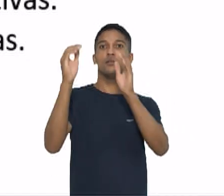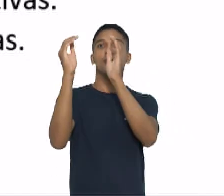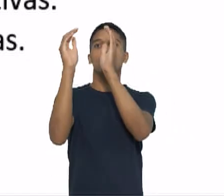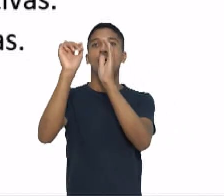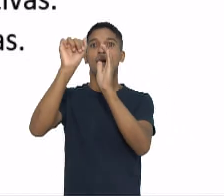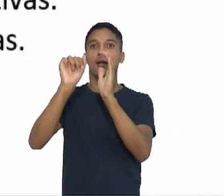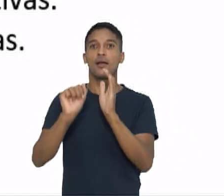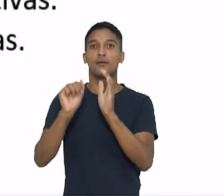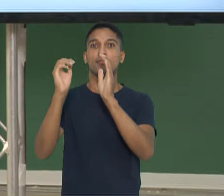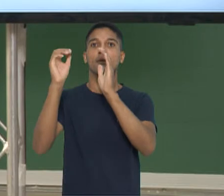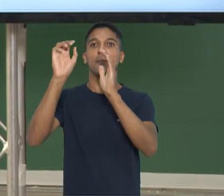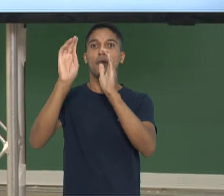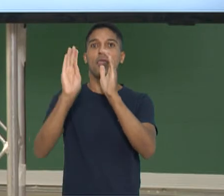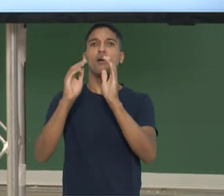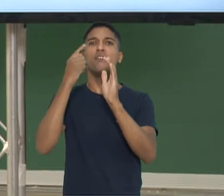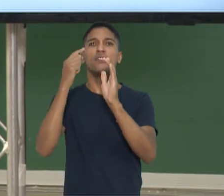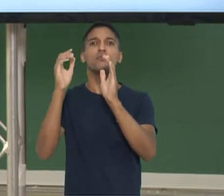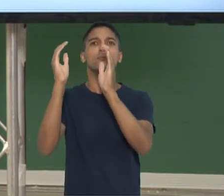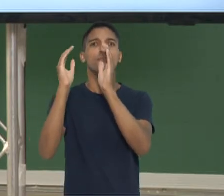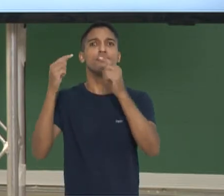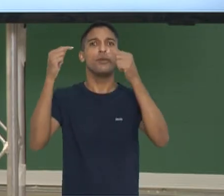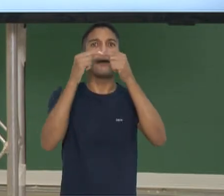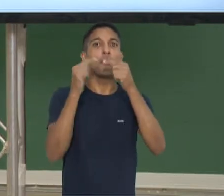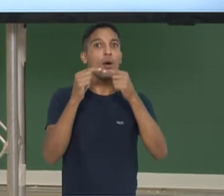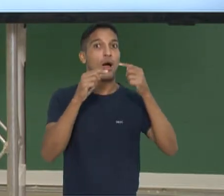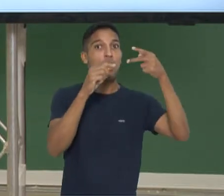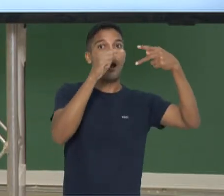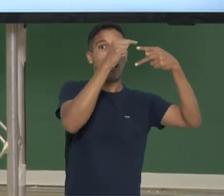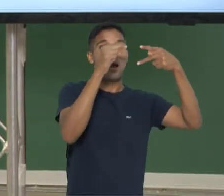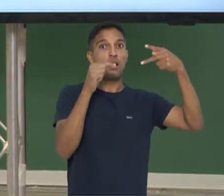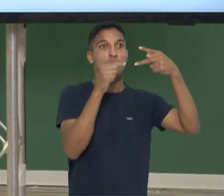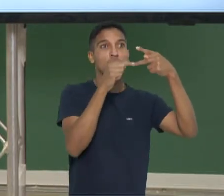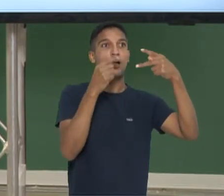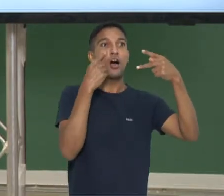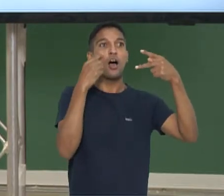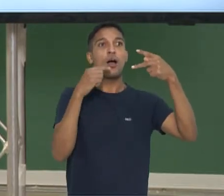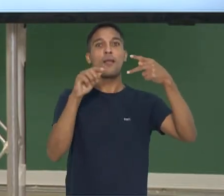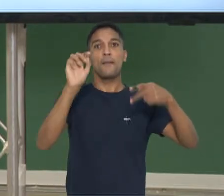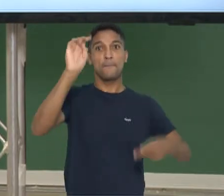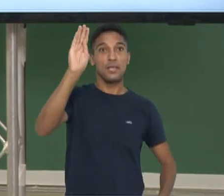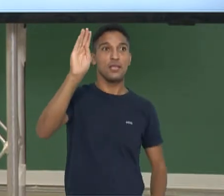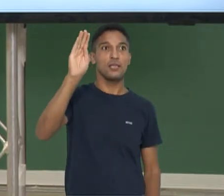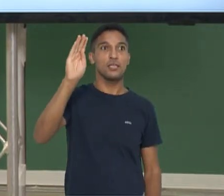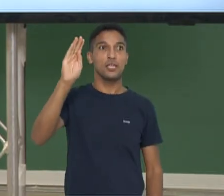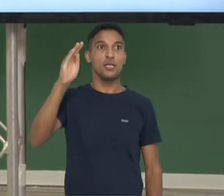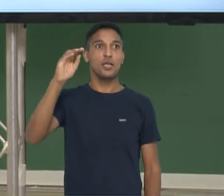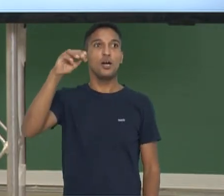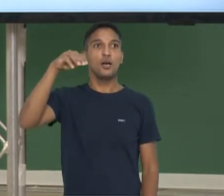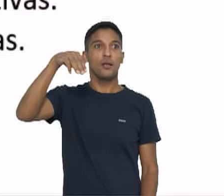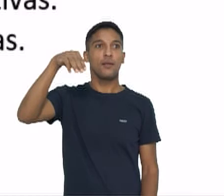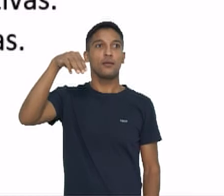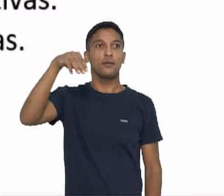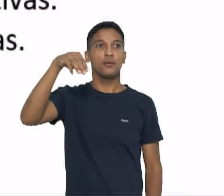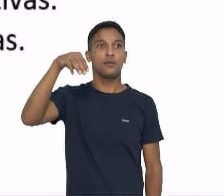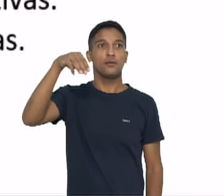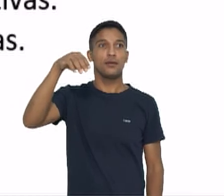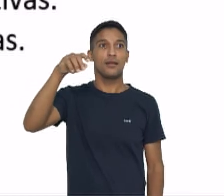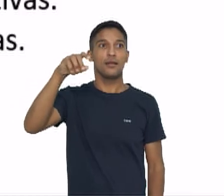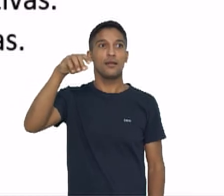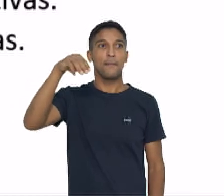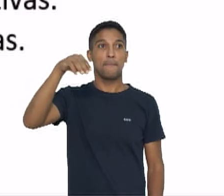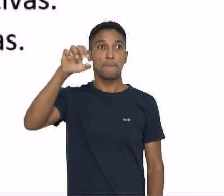verano. Tranquilo? Olha a letra B. Me gustan las vacaciones. Me gustan los